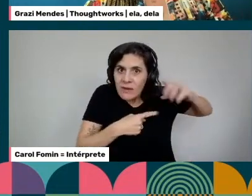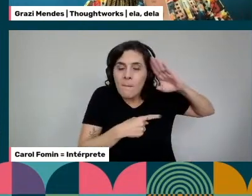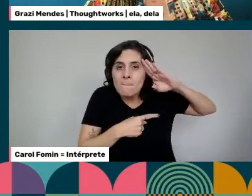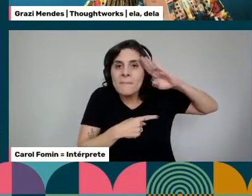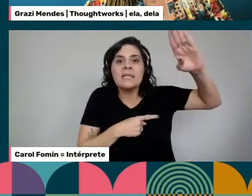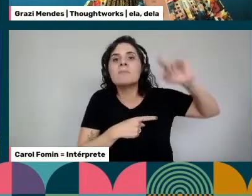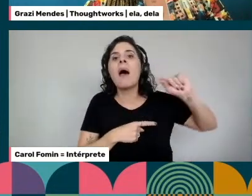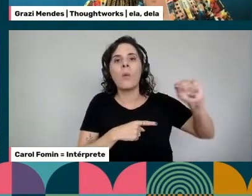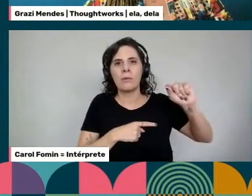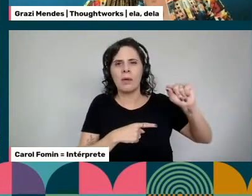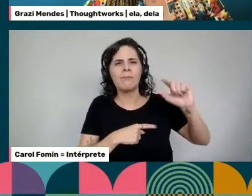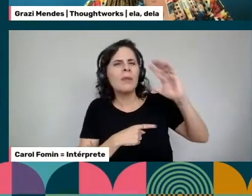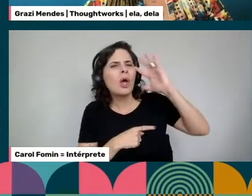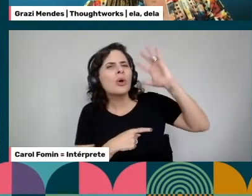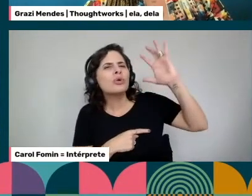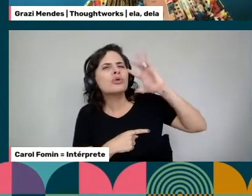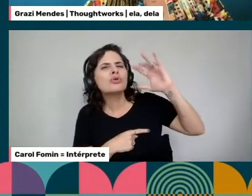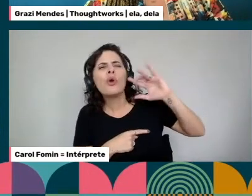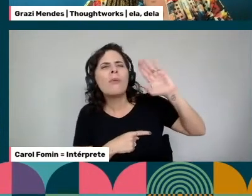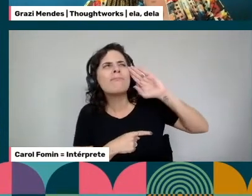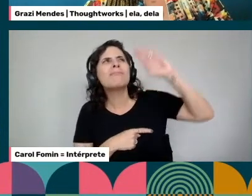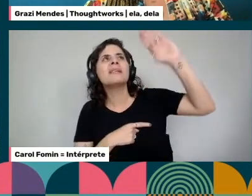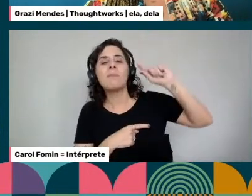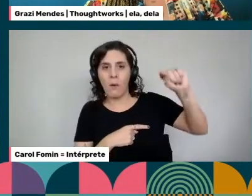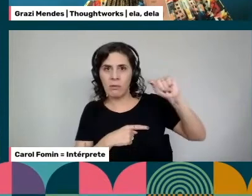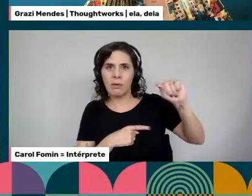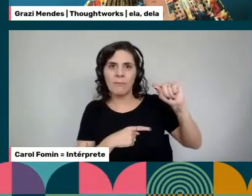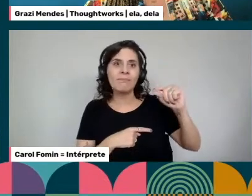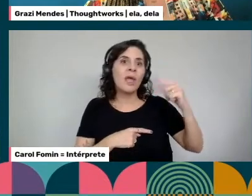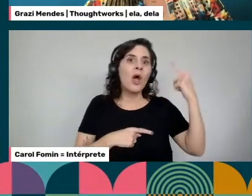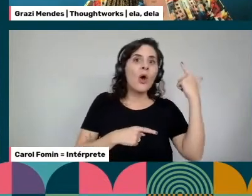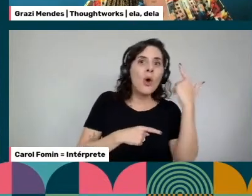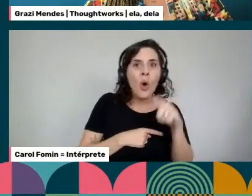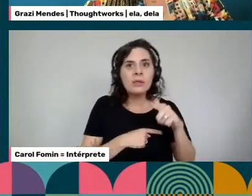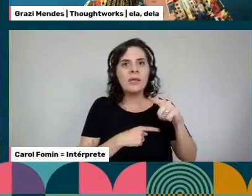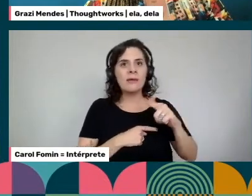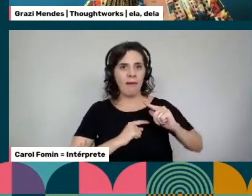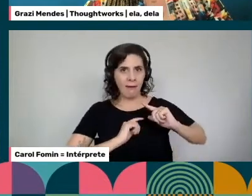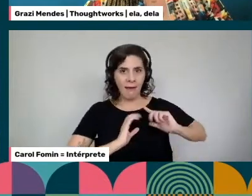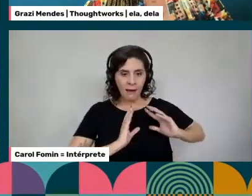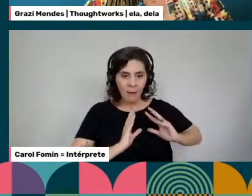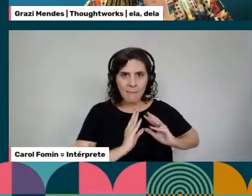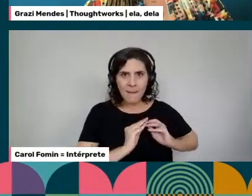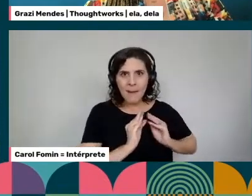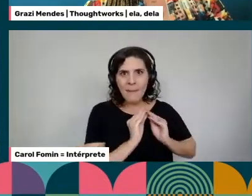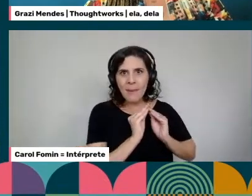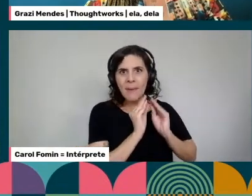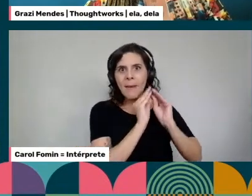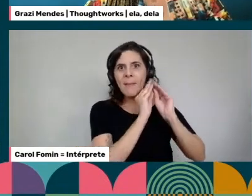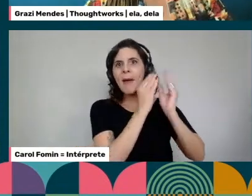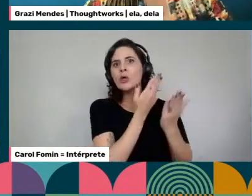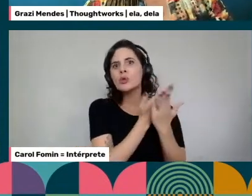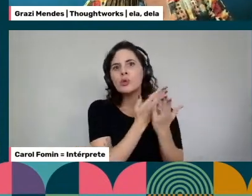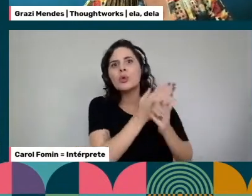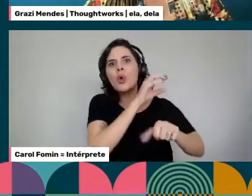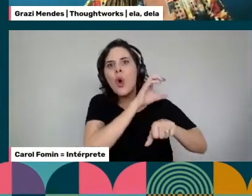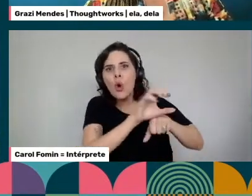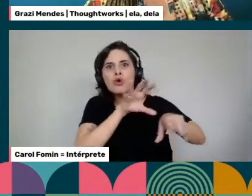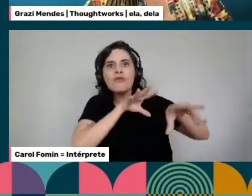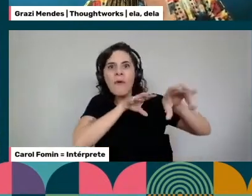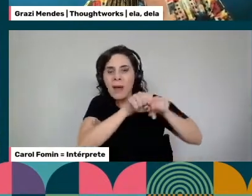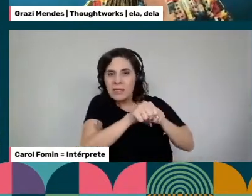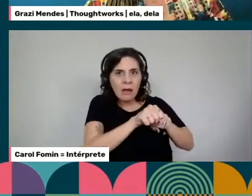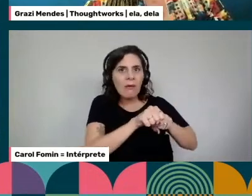ter ali uma formação completa para todas as pessoas com deficiência, seja ela qual